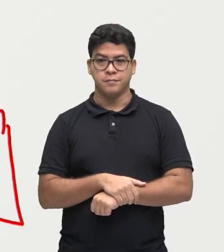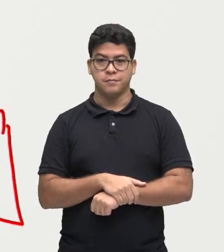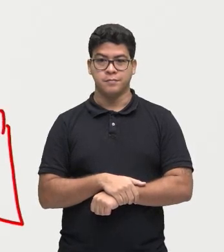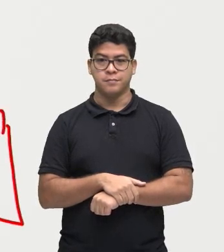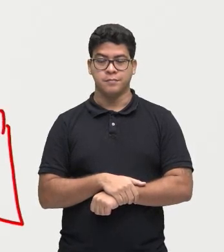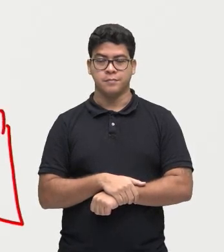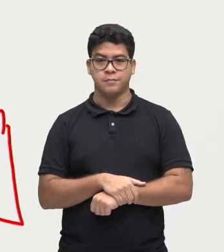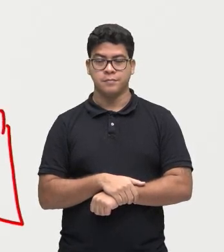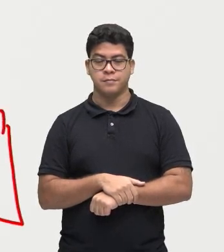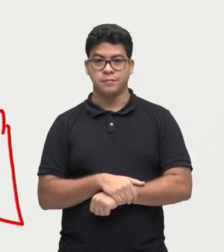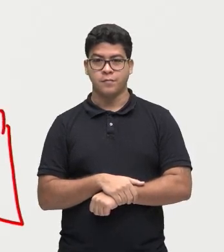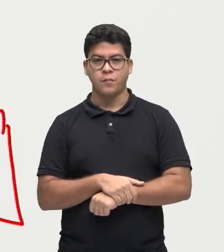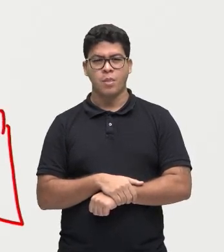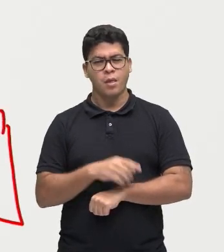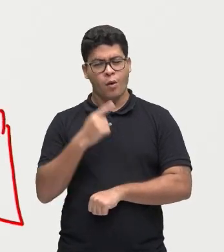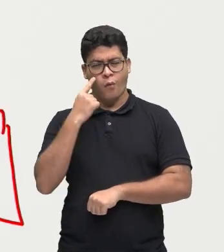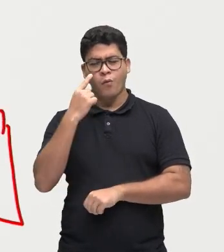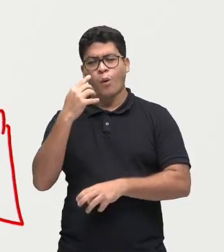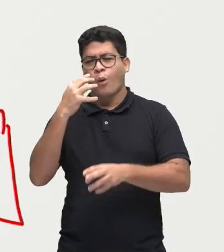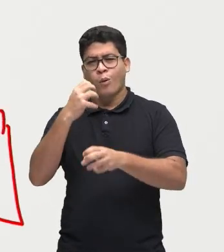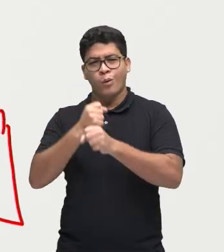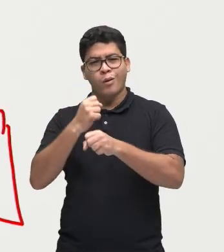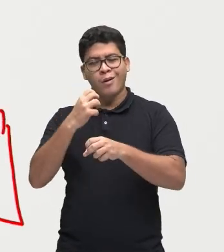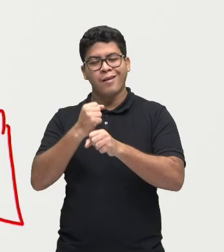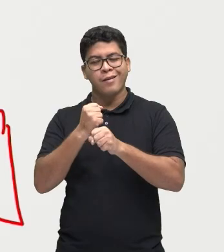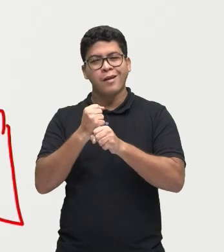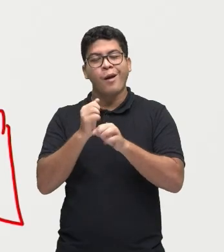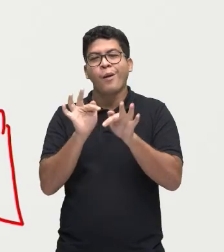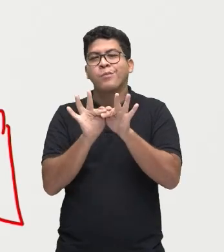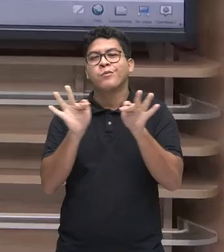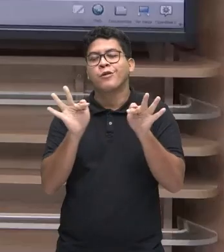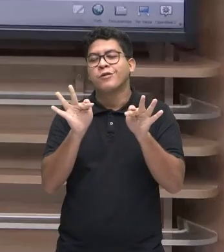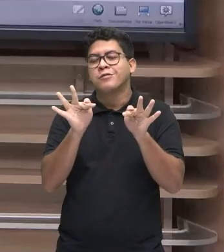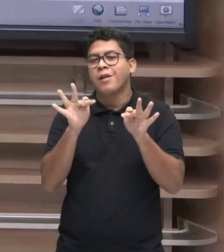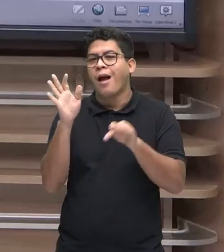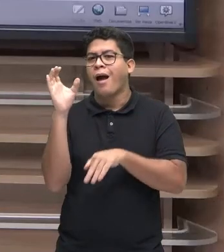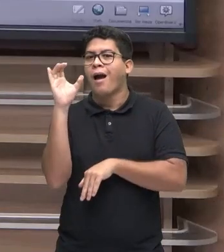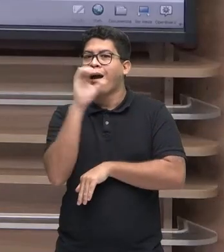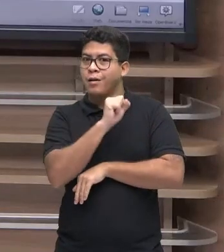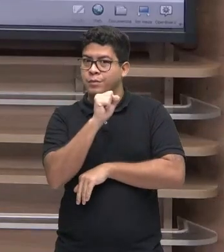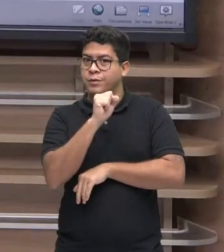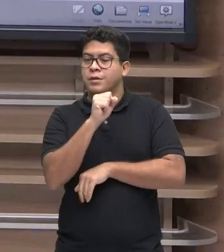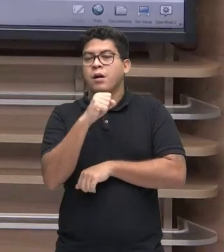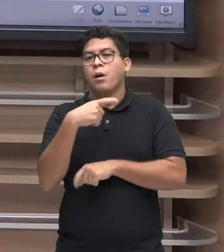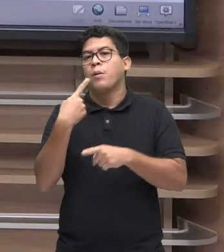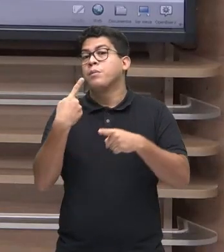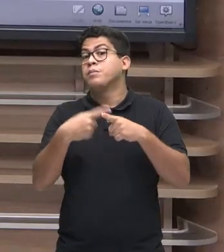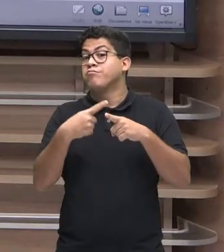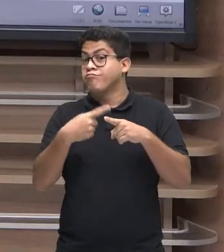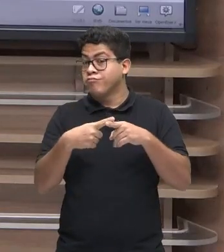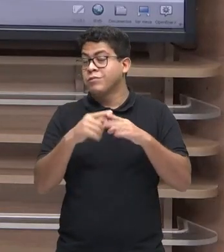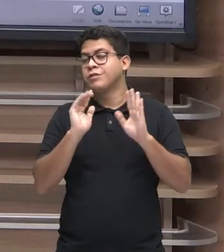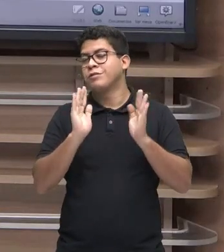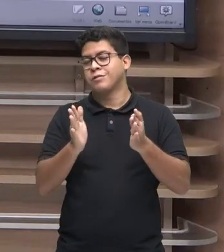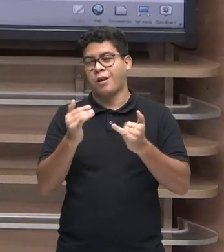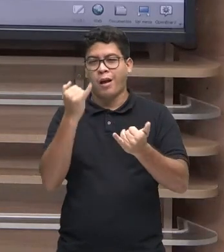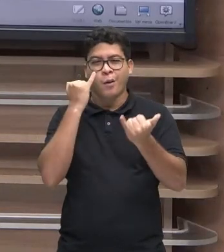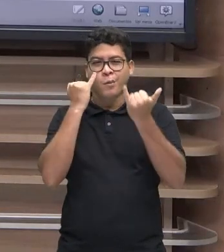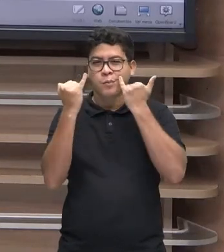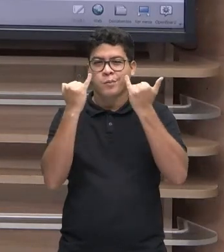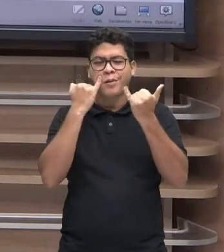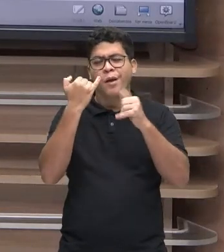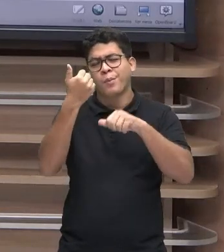Vejam que esse cálculo aqui demorou menos também para a gente conseguir resolver, né? Então, foi um cálculo que a gente teve